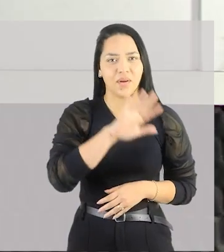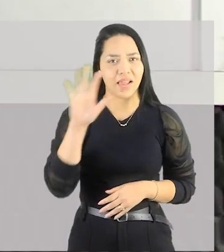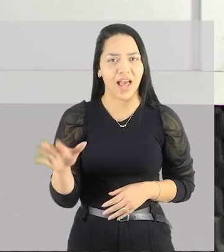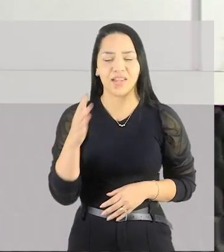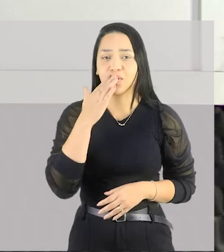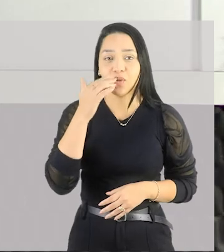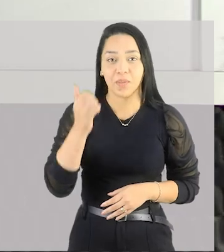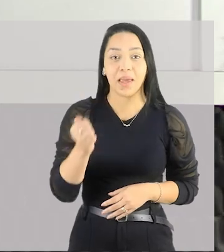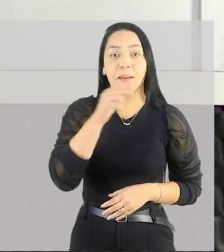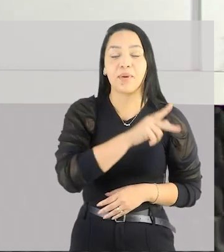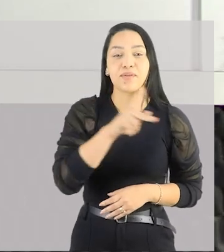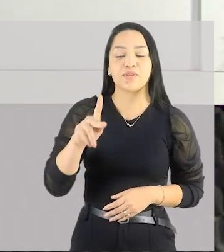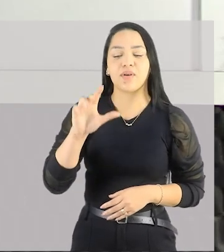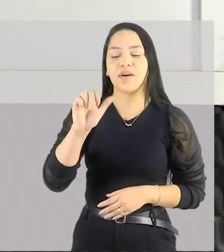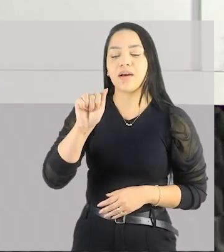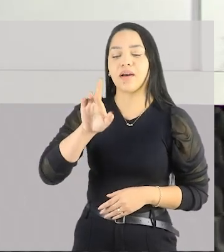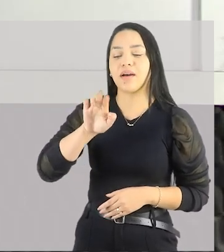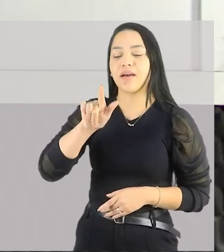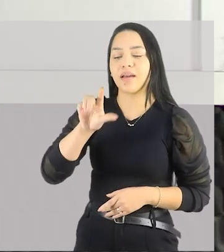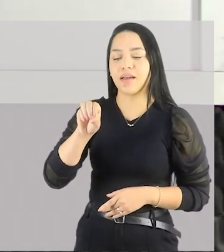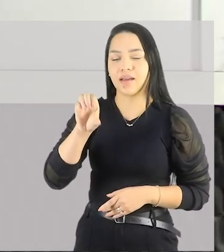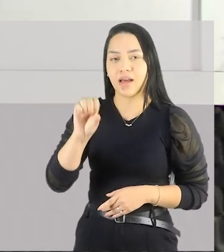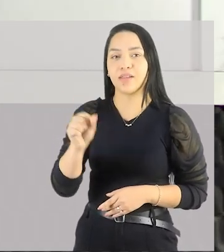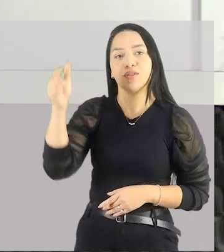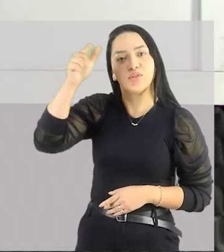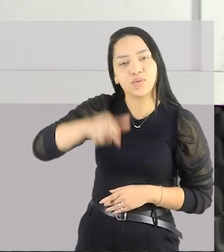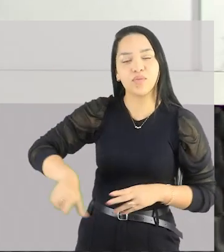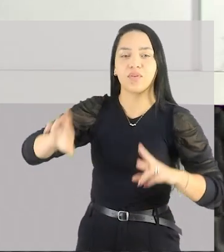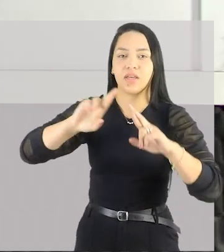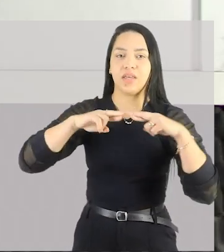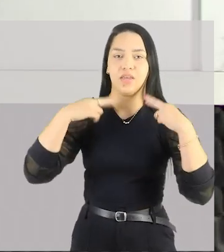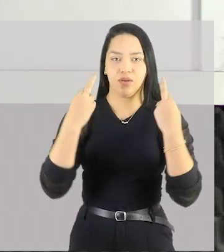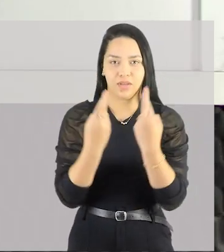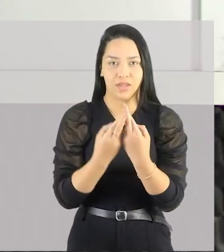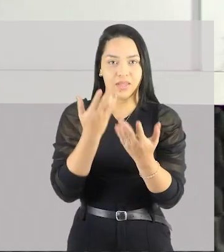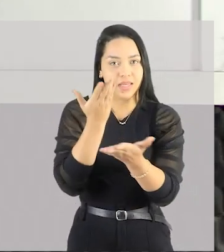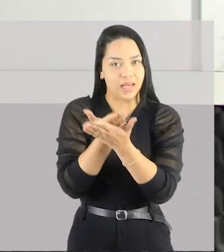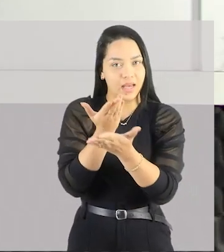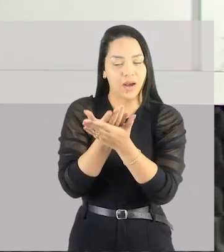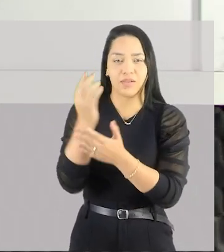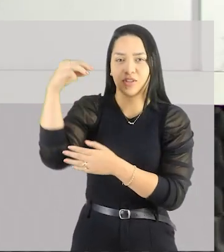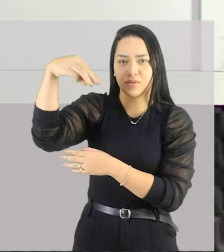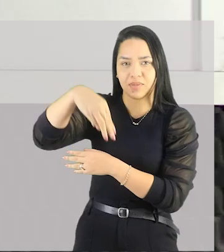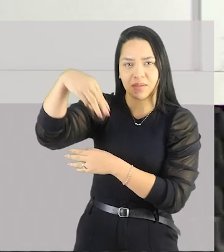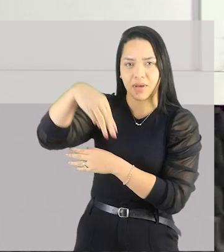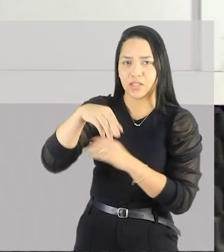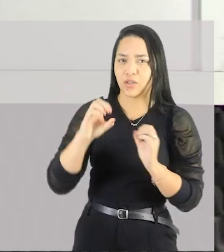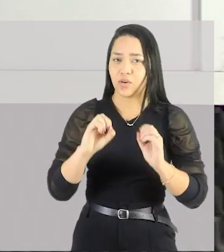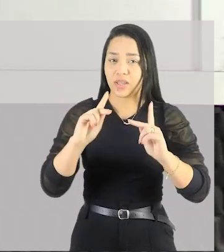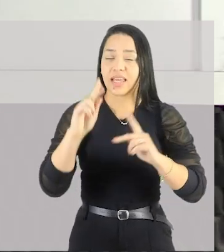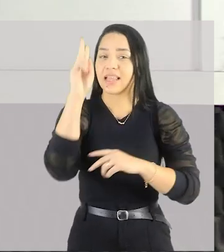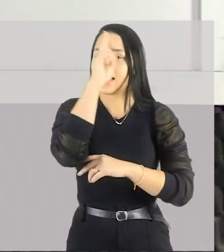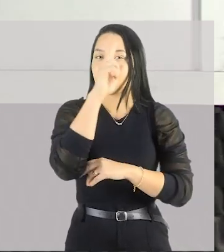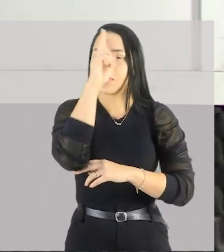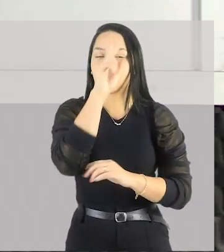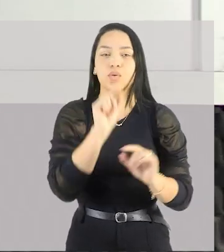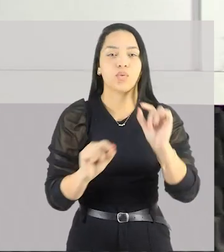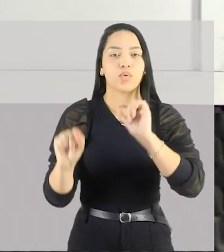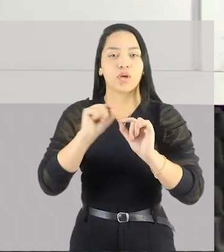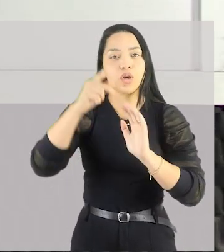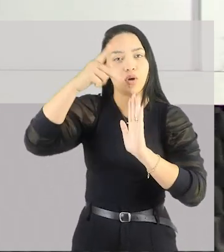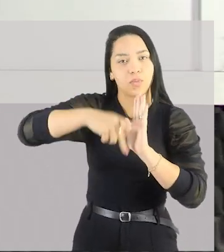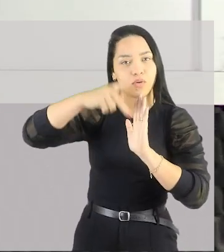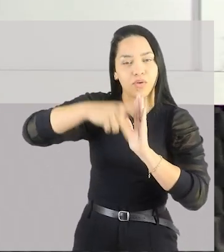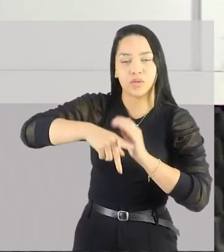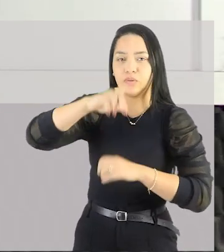Olá pessoal, tudo bem? Professor Carlos André, estamos mais uma vez aqui reunidos para mais uma aula de matemática, tá ok? Lembrando, né, que aqui é um